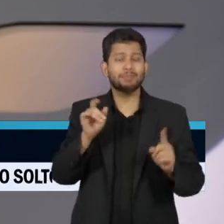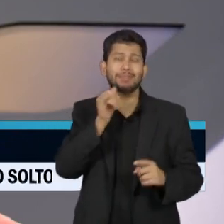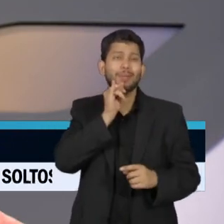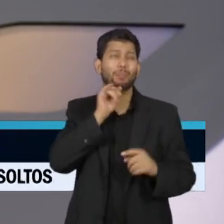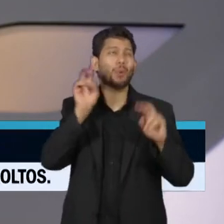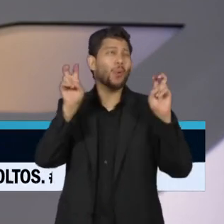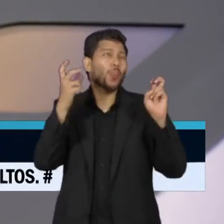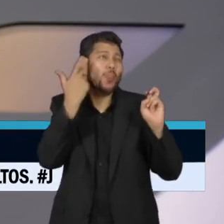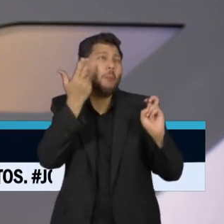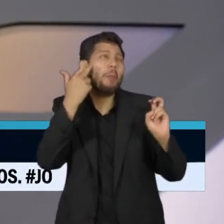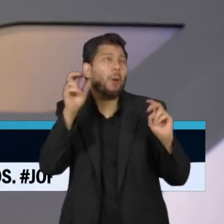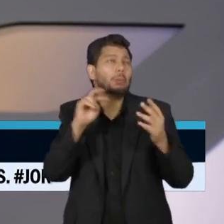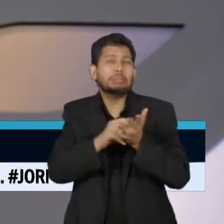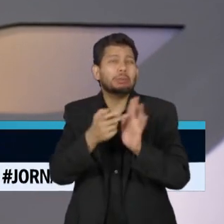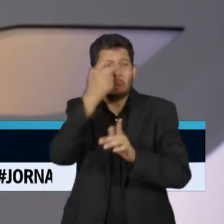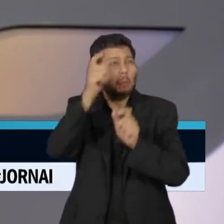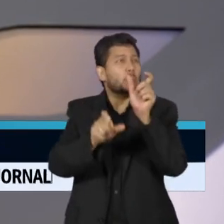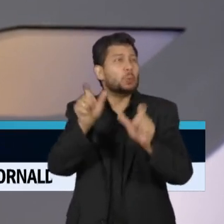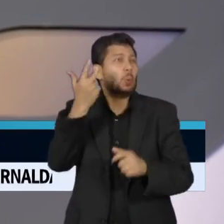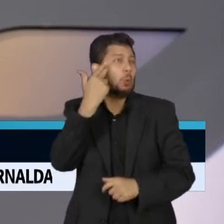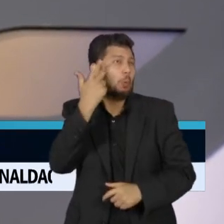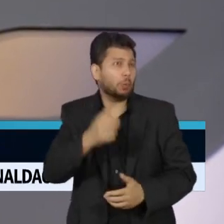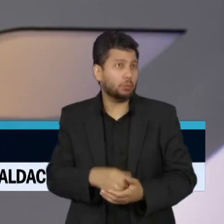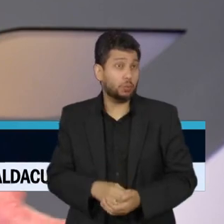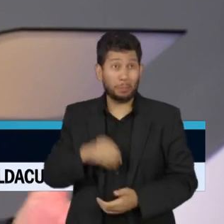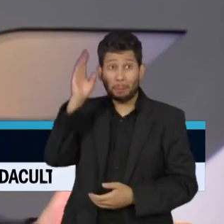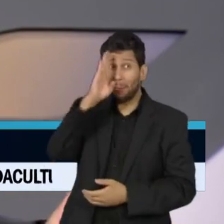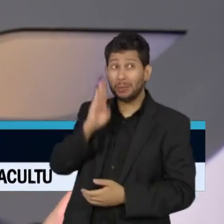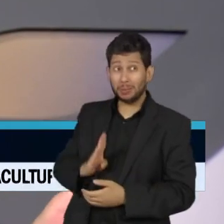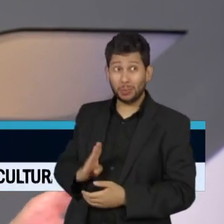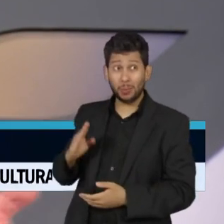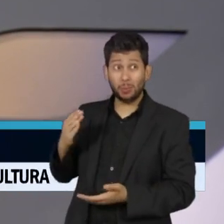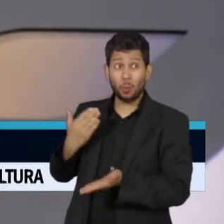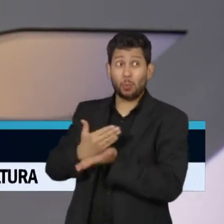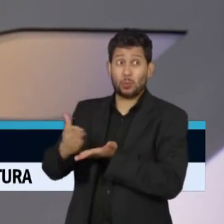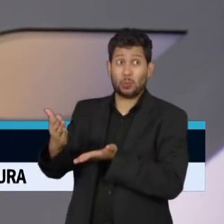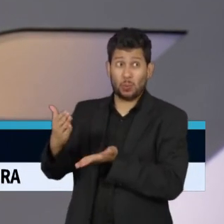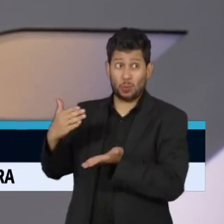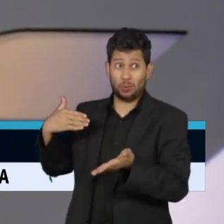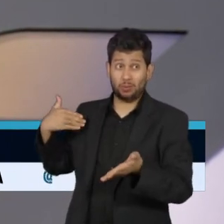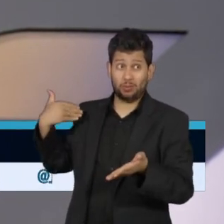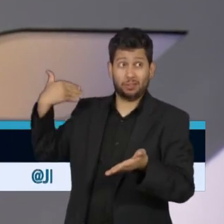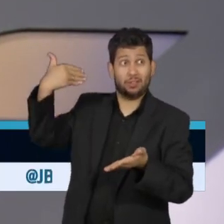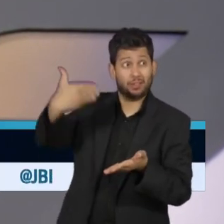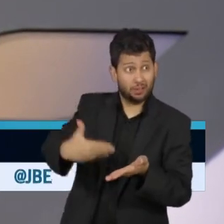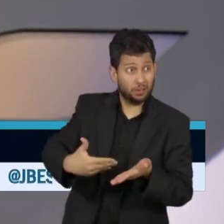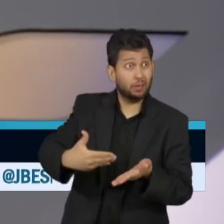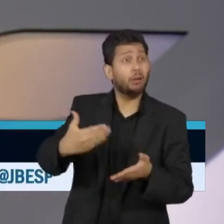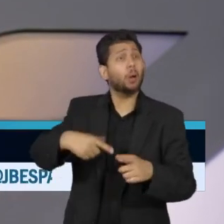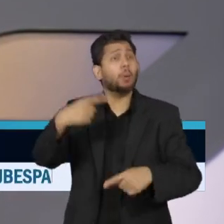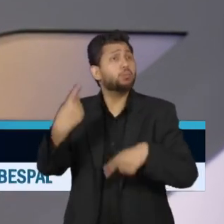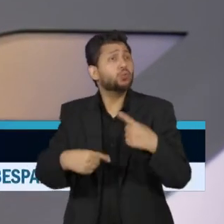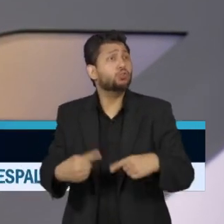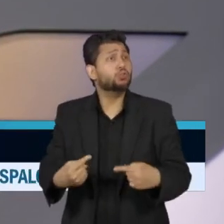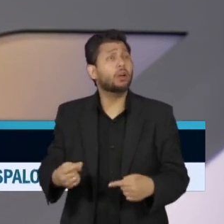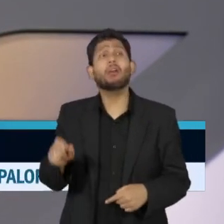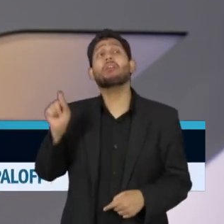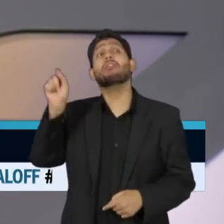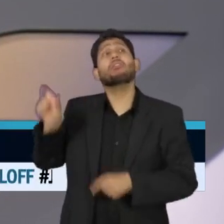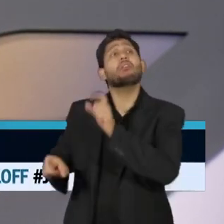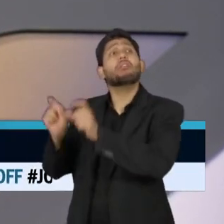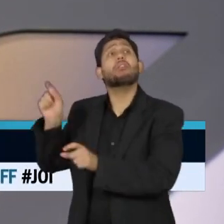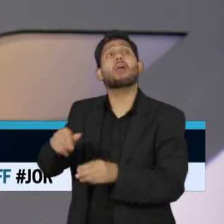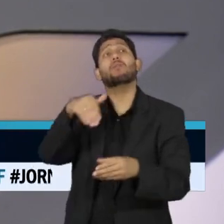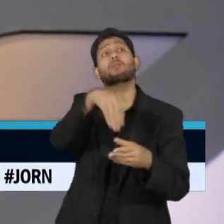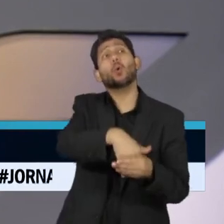vem, vamos pegar o início da República no Brasil, não vou falar do Império, ela também foi uma política onde votava,